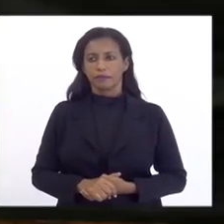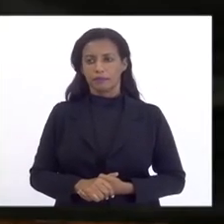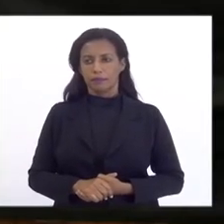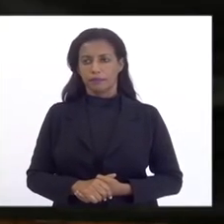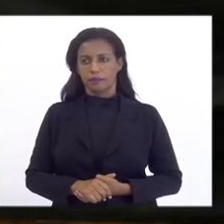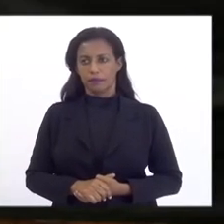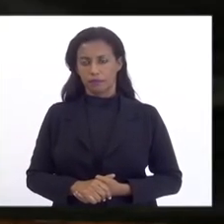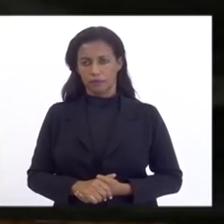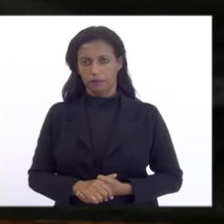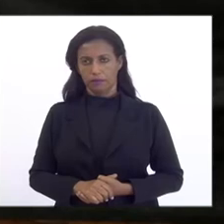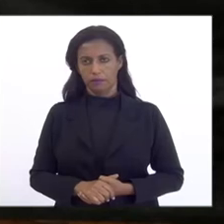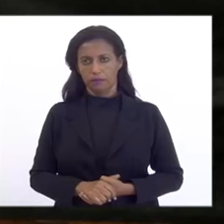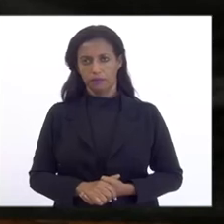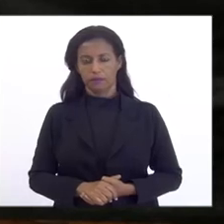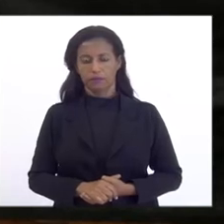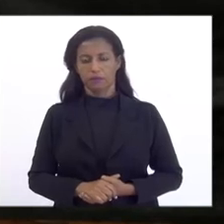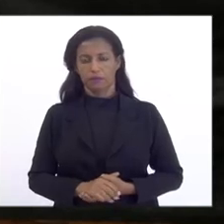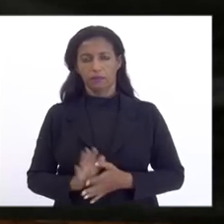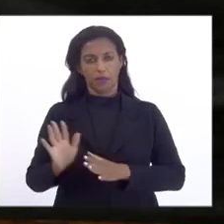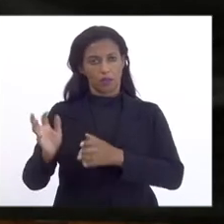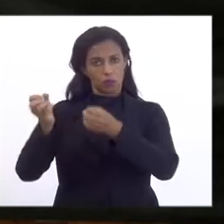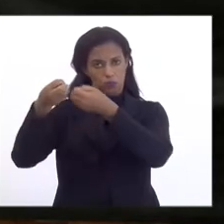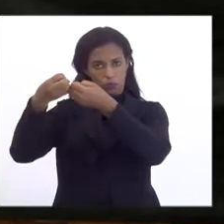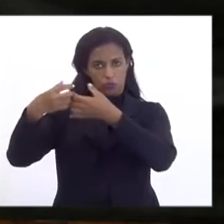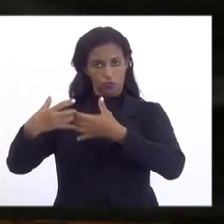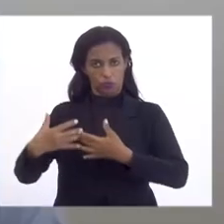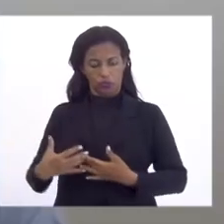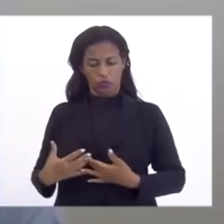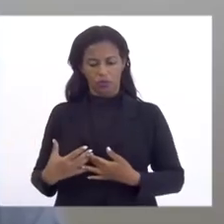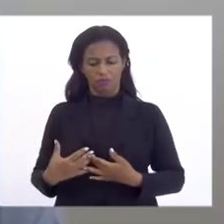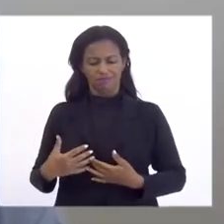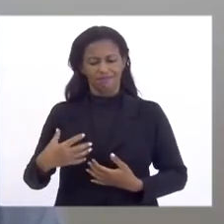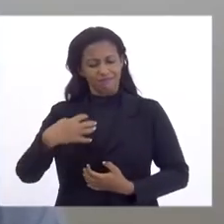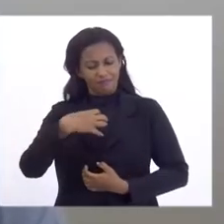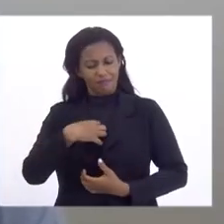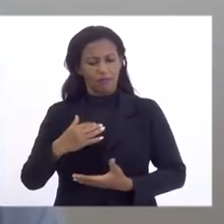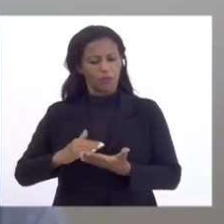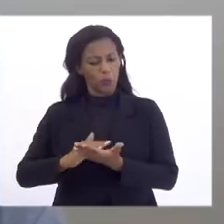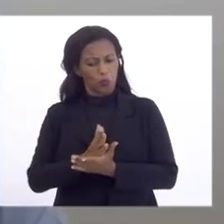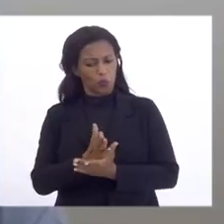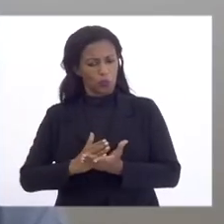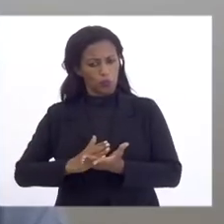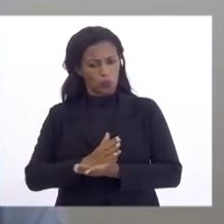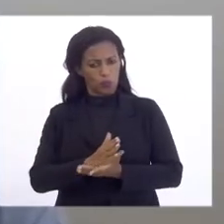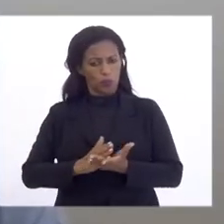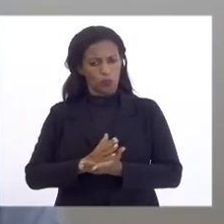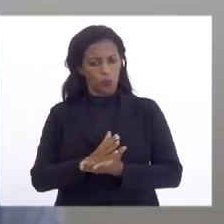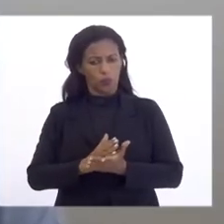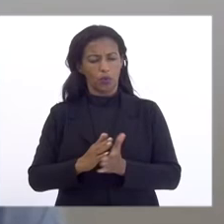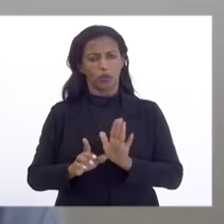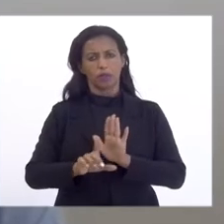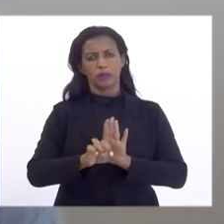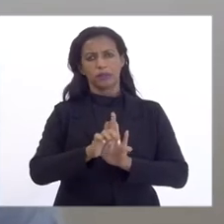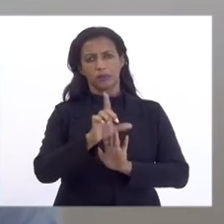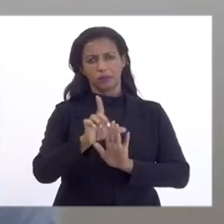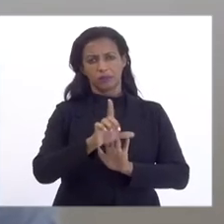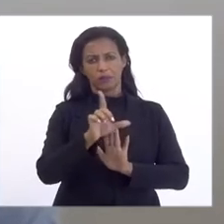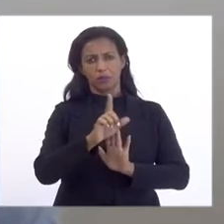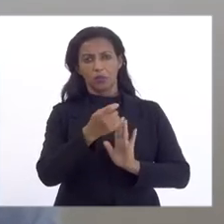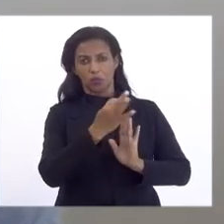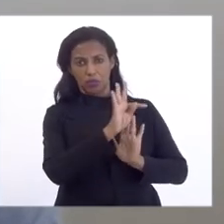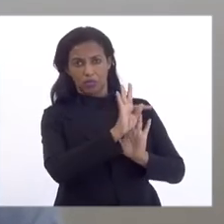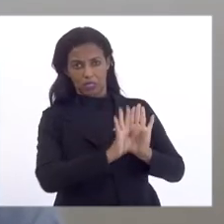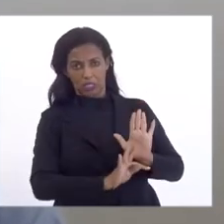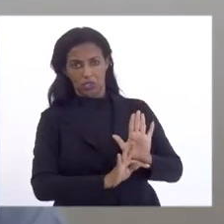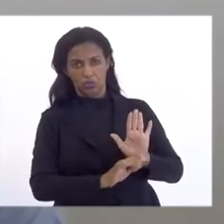Oi, eu não estava dizendo que, em geral, me incomoda muito, presidente, que numa legislação, num texto de